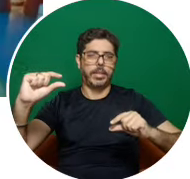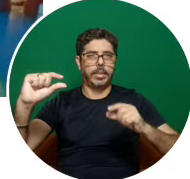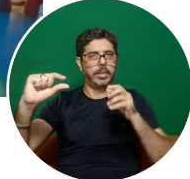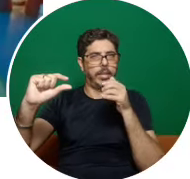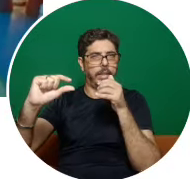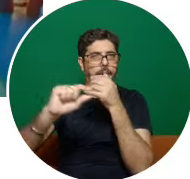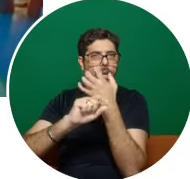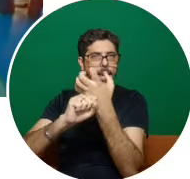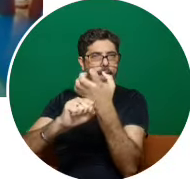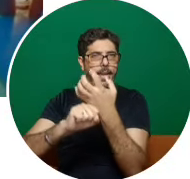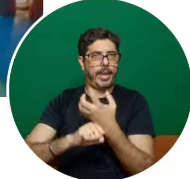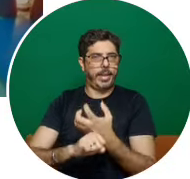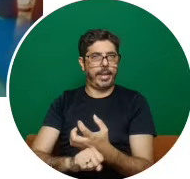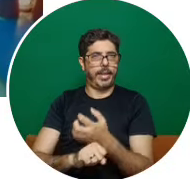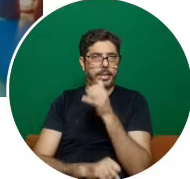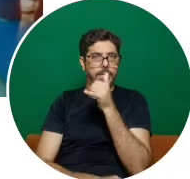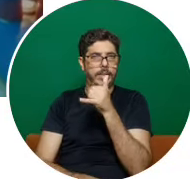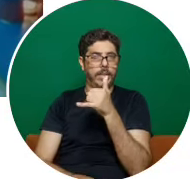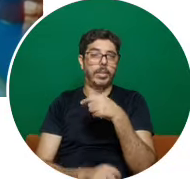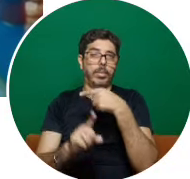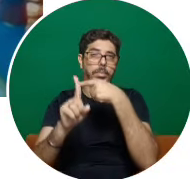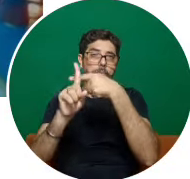análise.